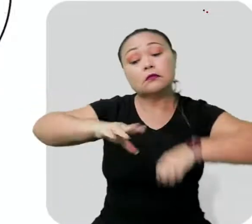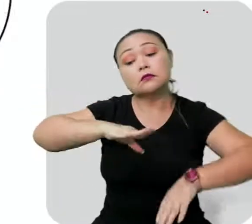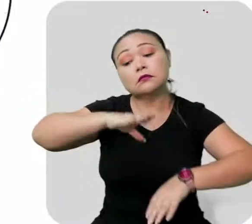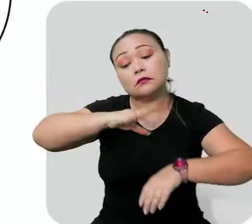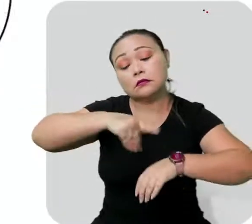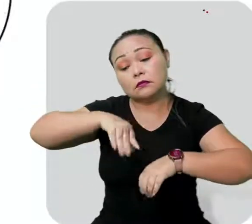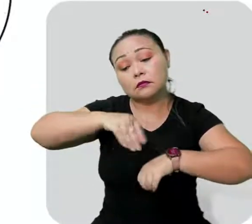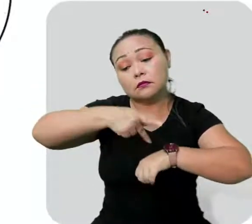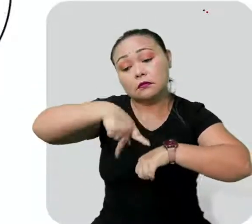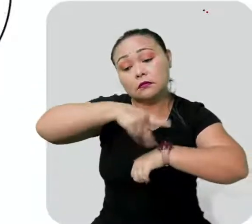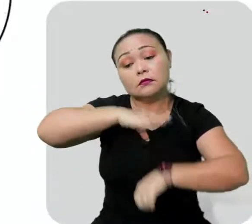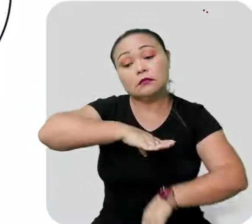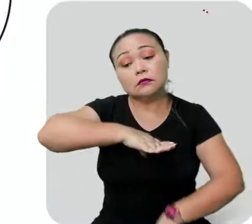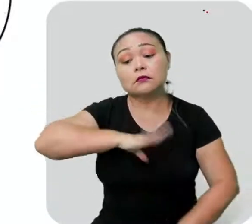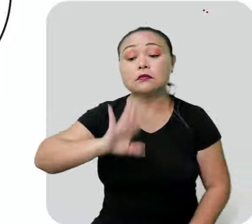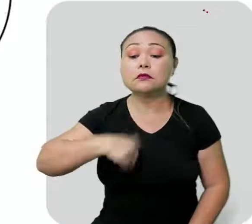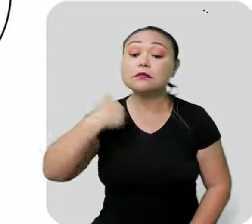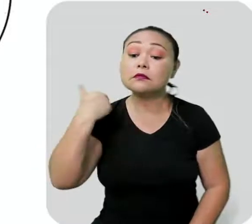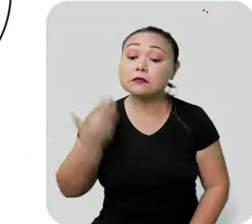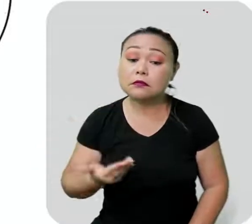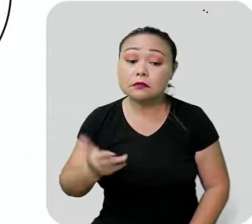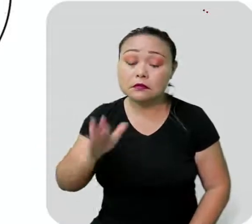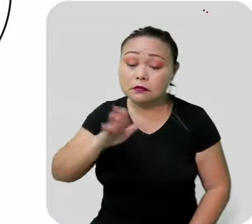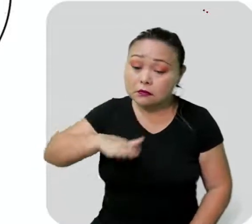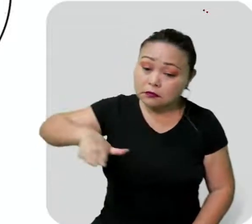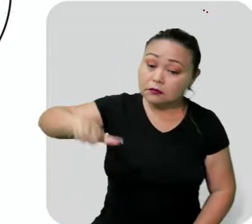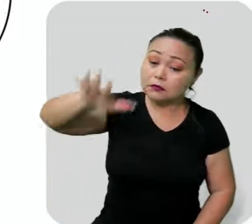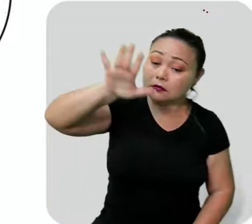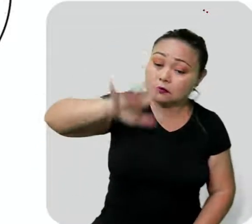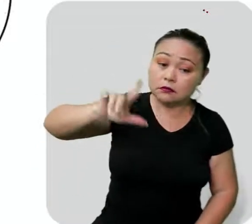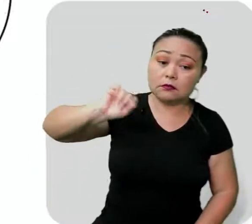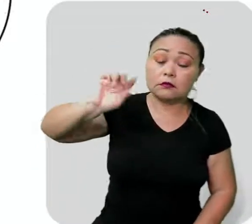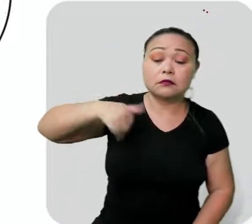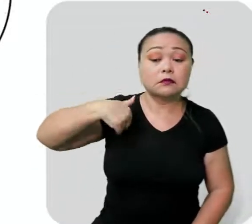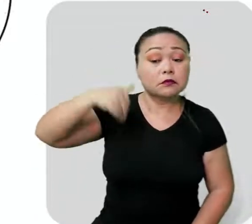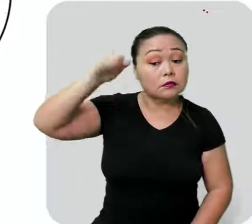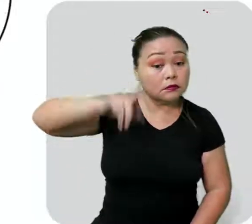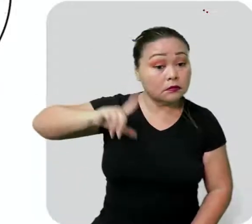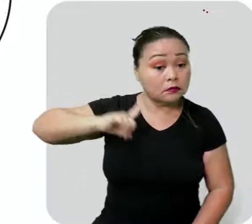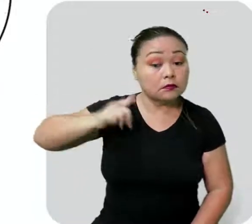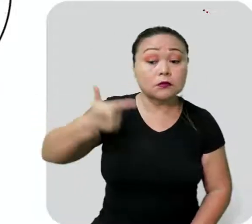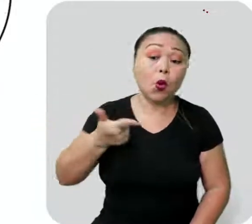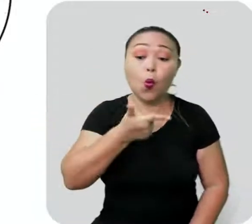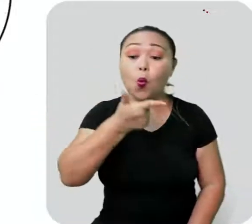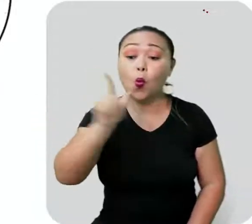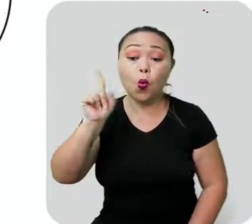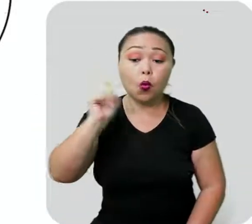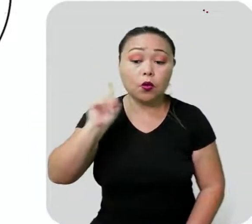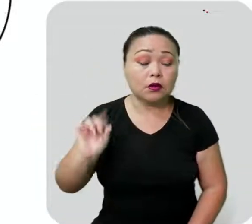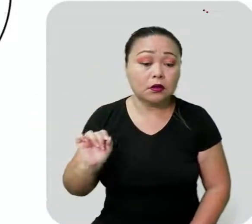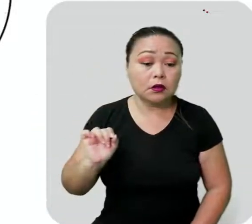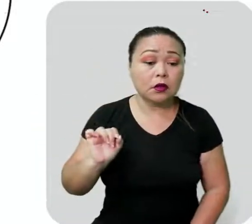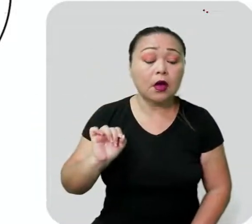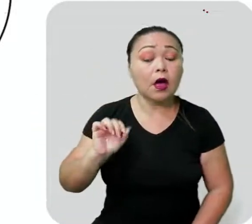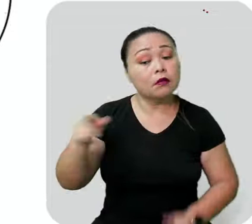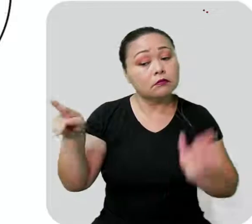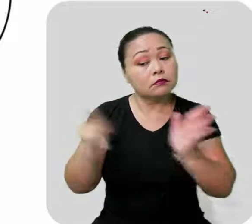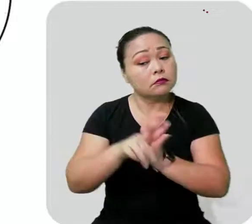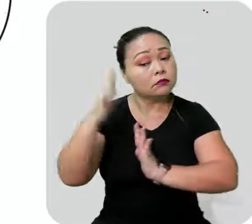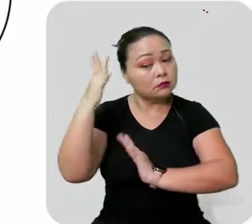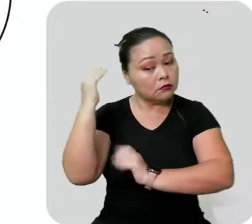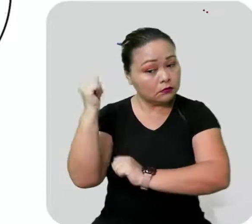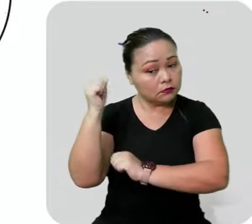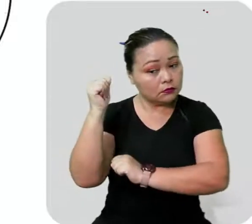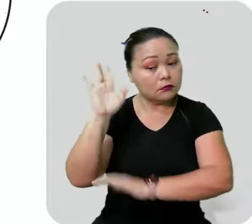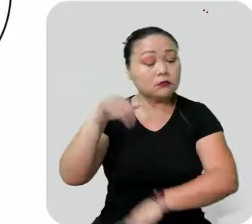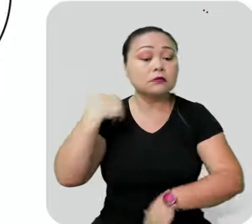dos portugueses a bola Portugal é toda essa parte aqui ó e essa outra parte aqui é da Espanha